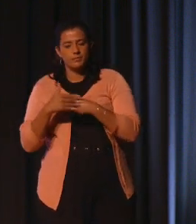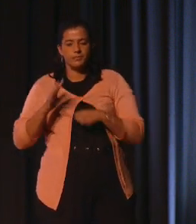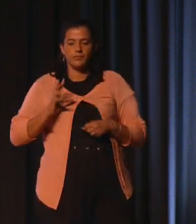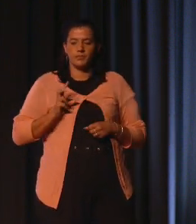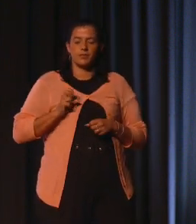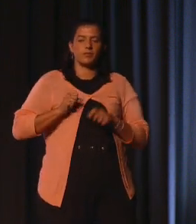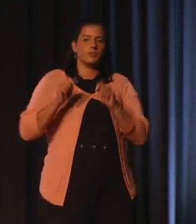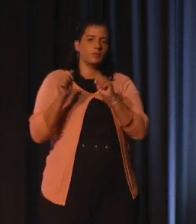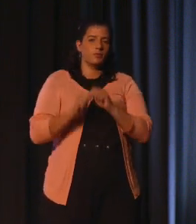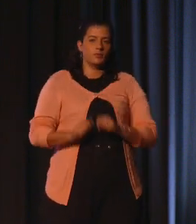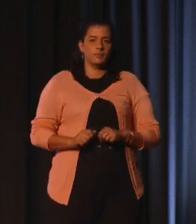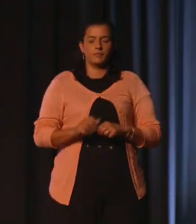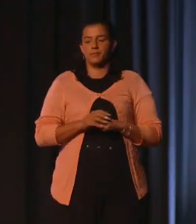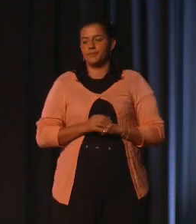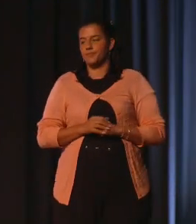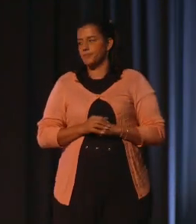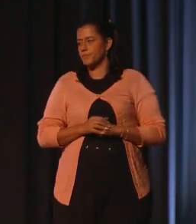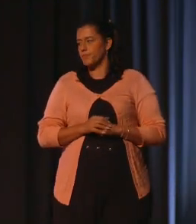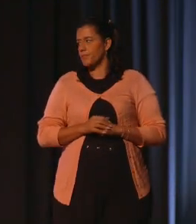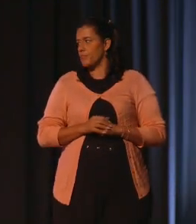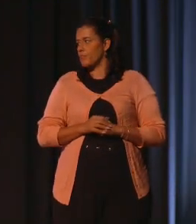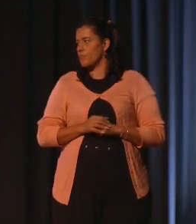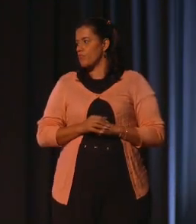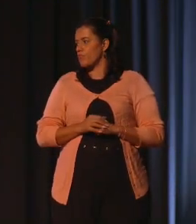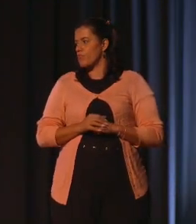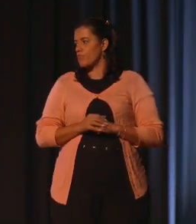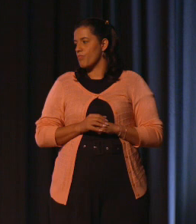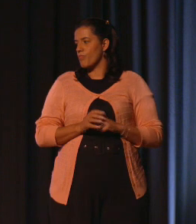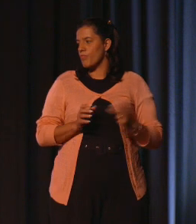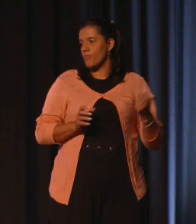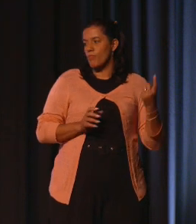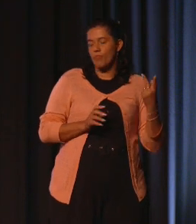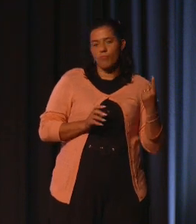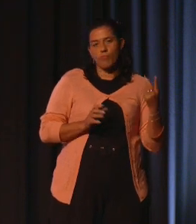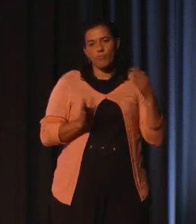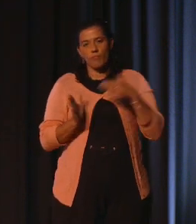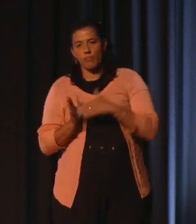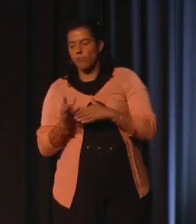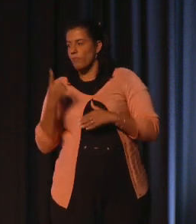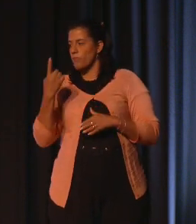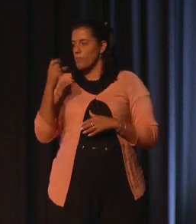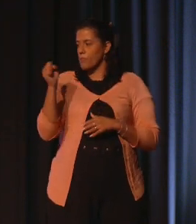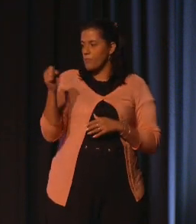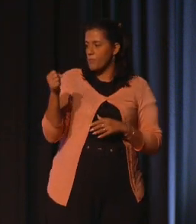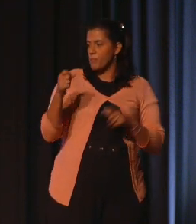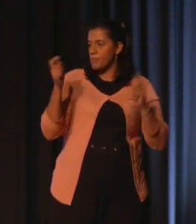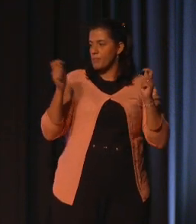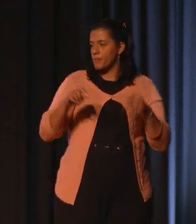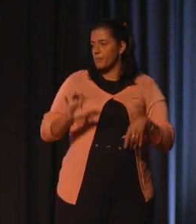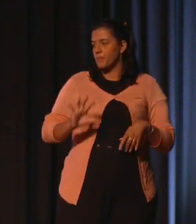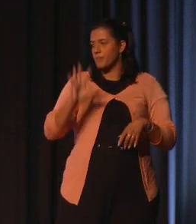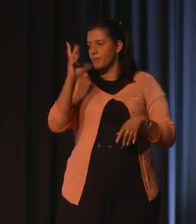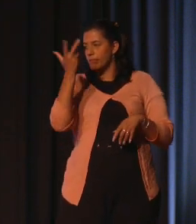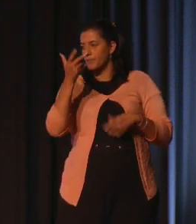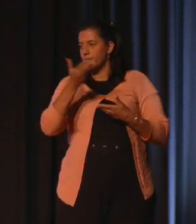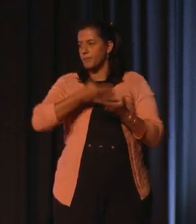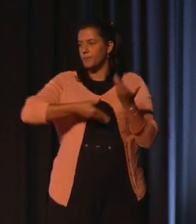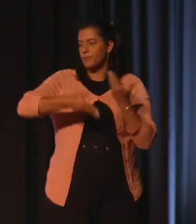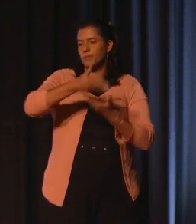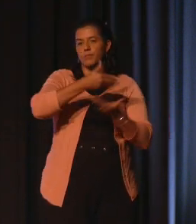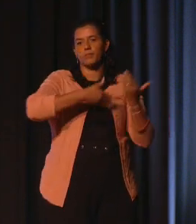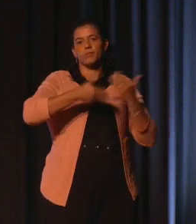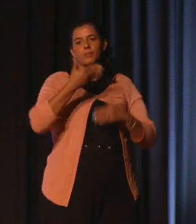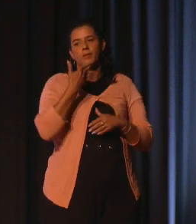fazer isso. Aqui é dos 12 aos 18, aonde ocorre uma interação social